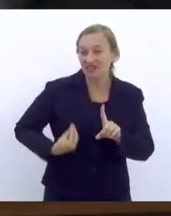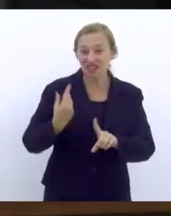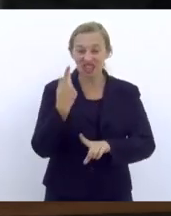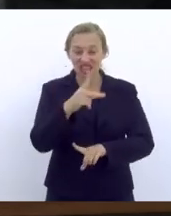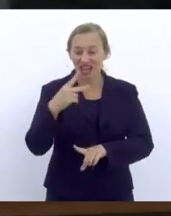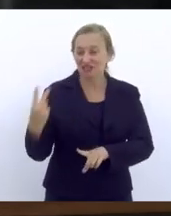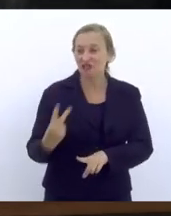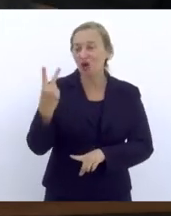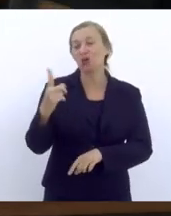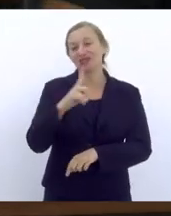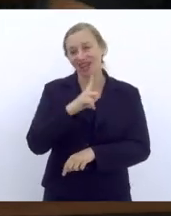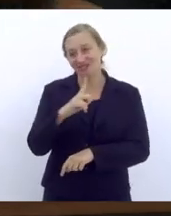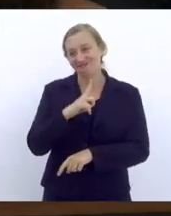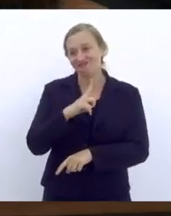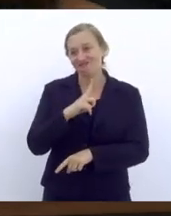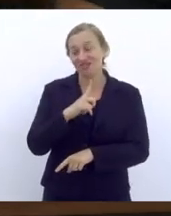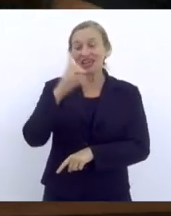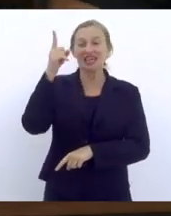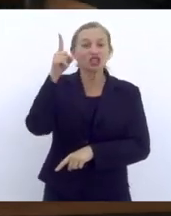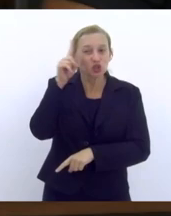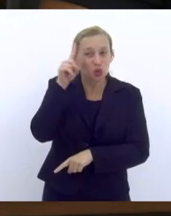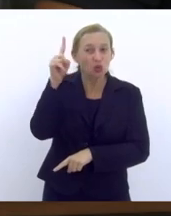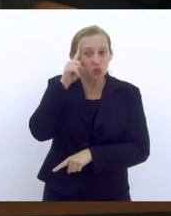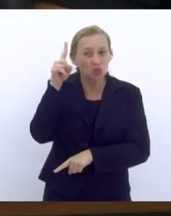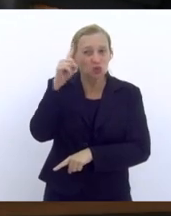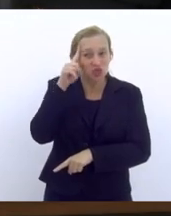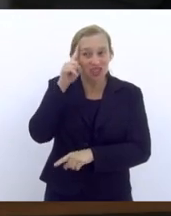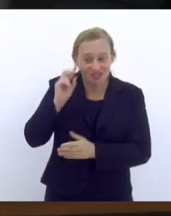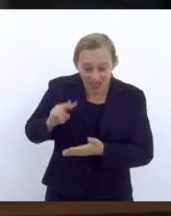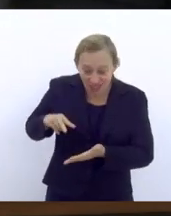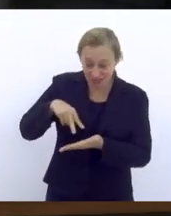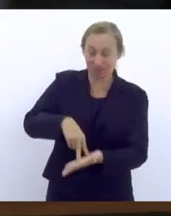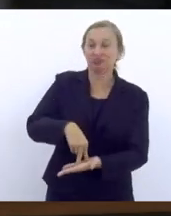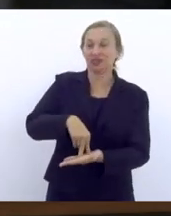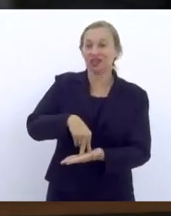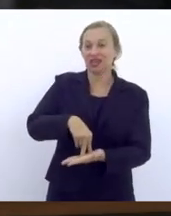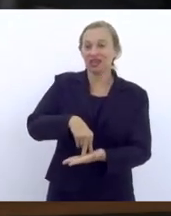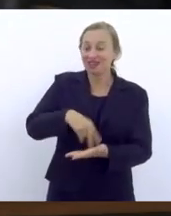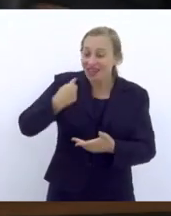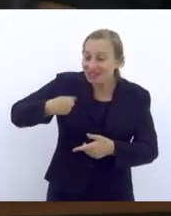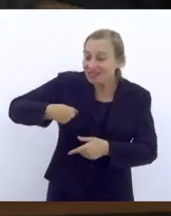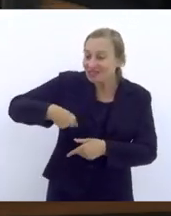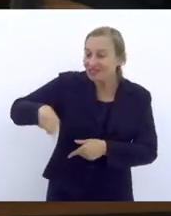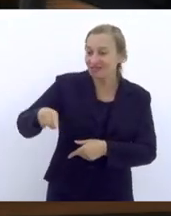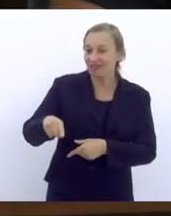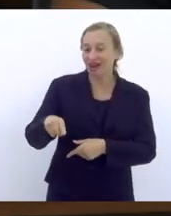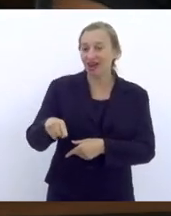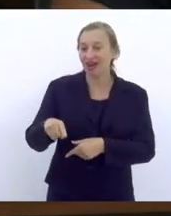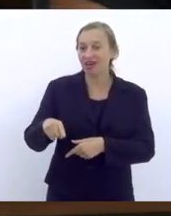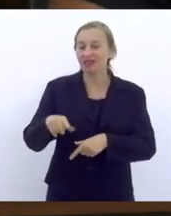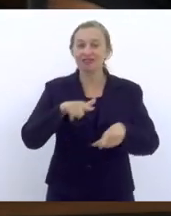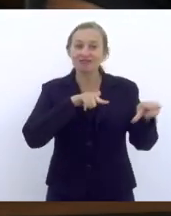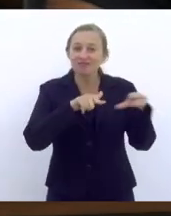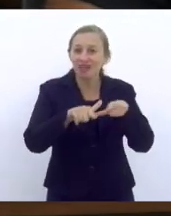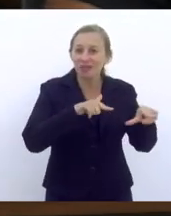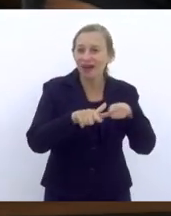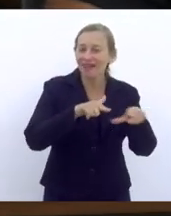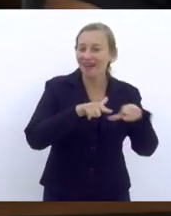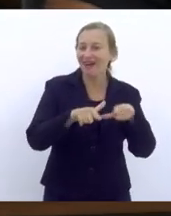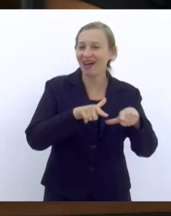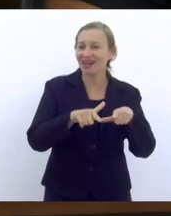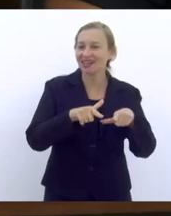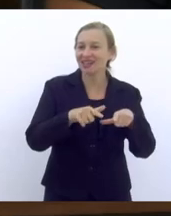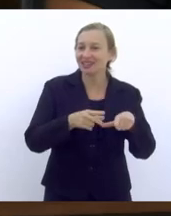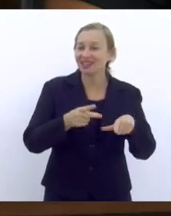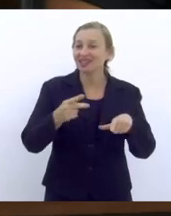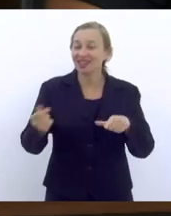muito valiosa. E a cada dia que a gente se levanta, que a gente sai de casa para trabalhar, a gente sai